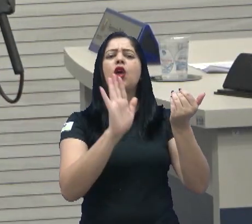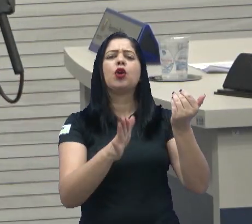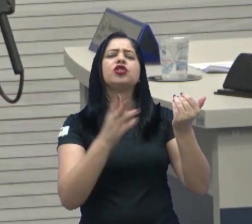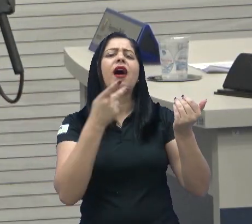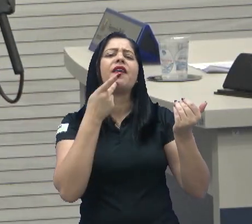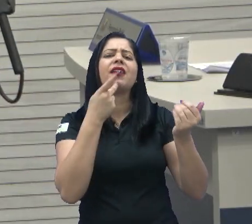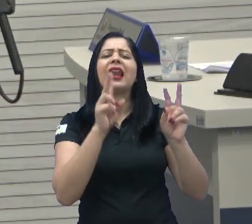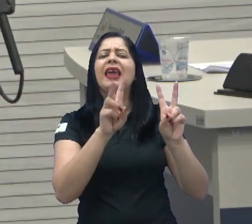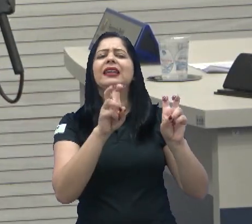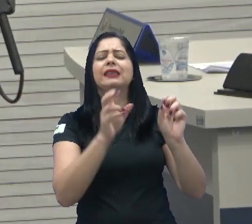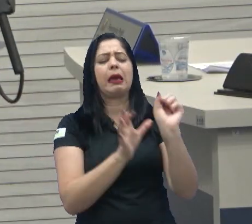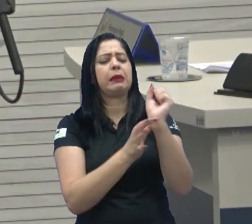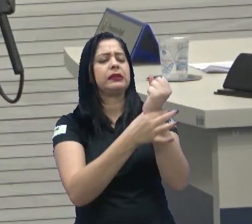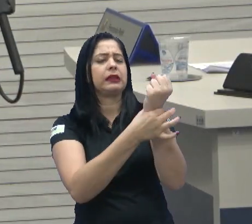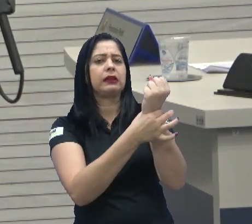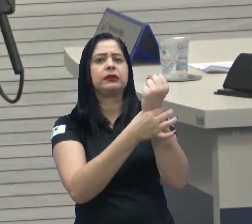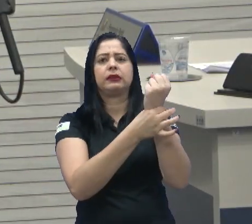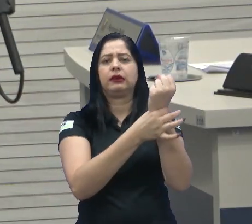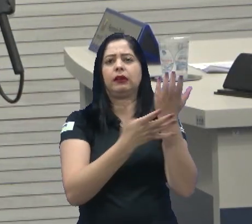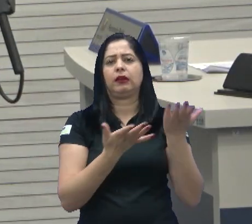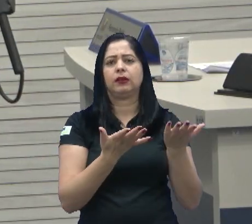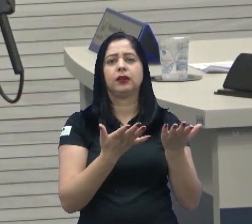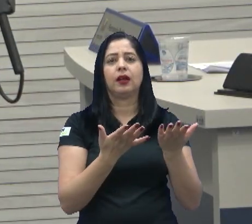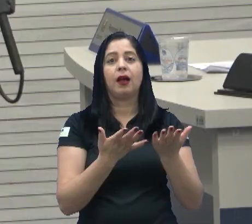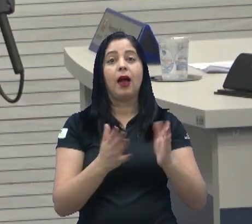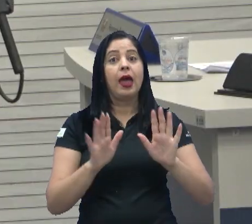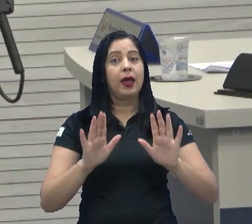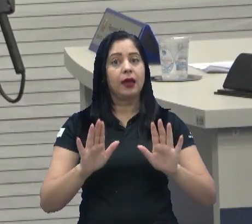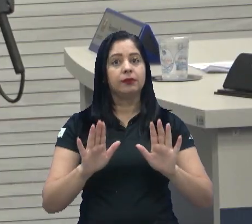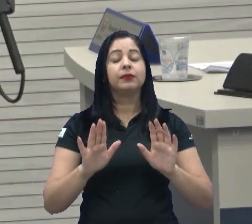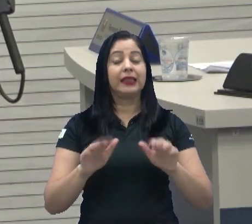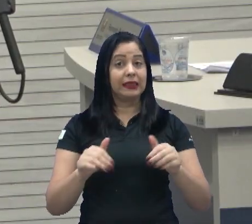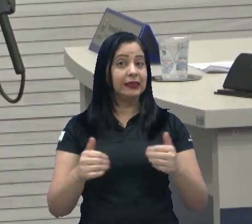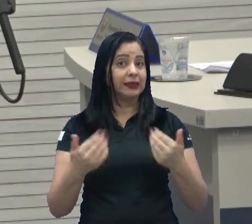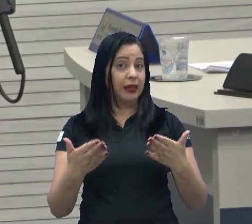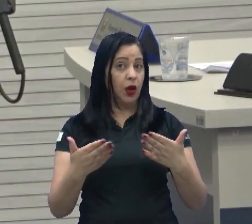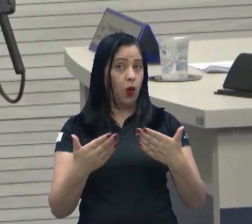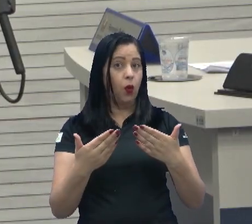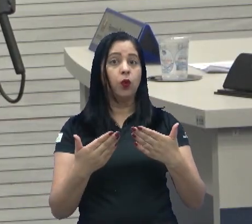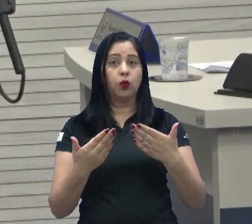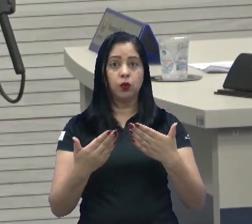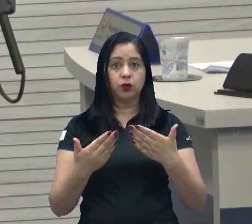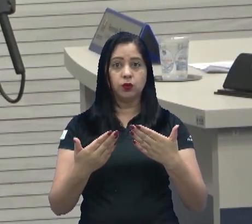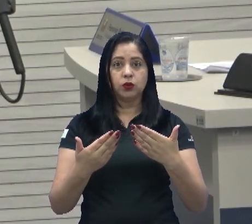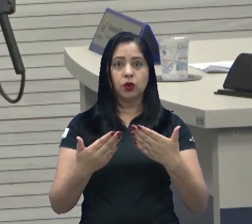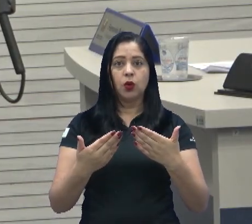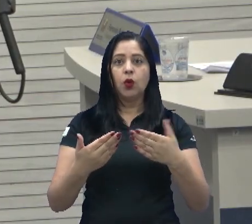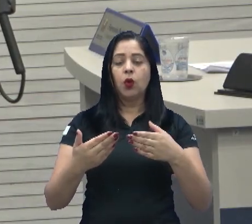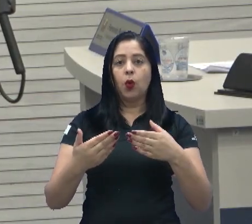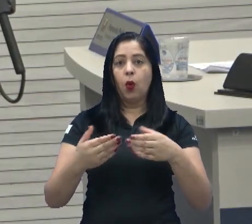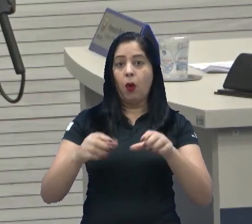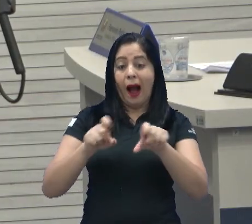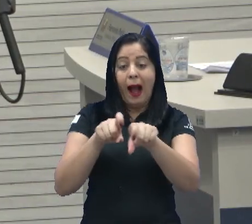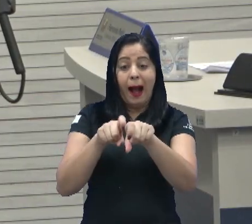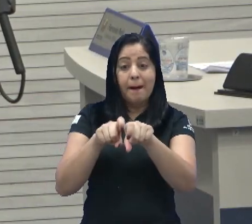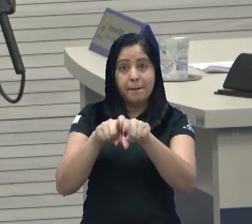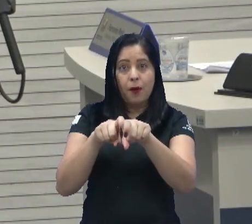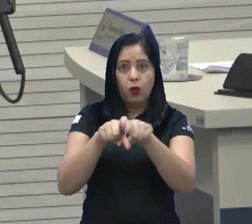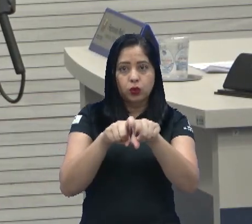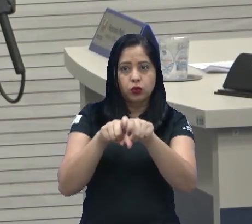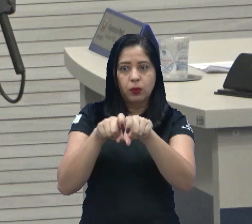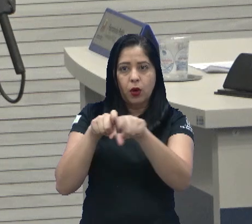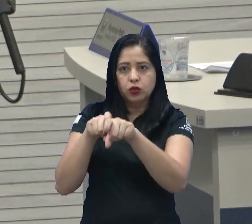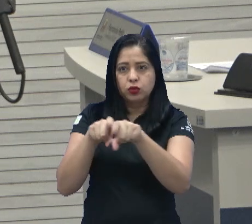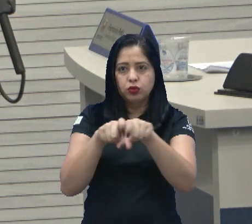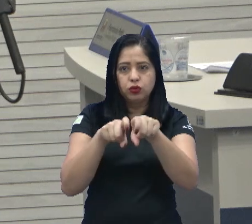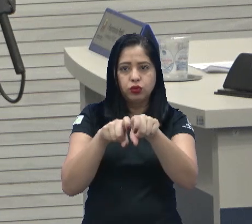estamos falando de integração dos modais. E o transporte público individual, o transporte de passageiro individual, é uma realidade. Há